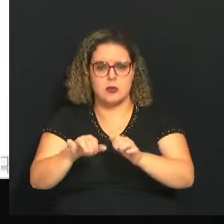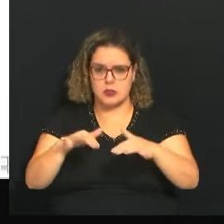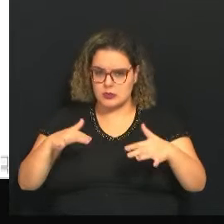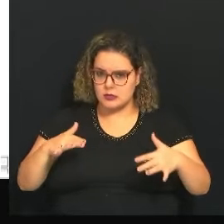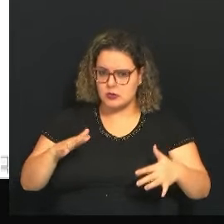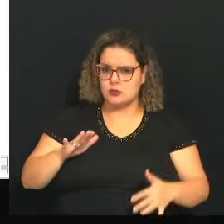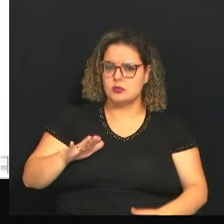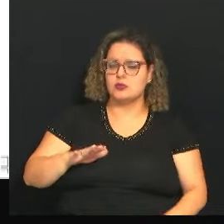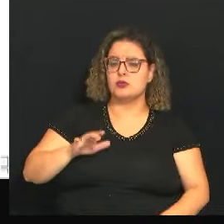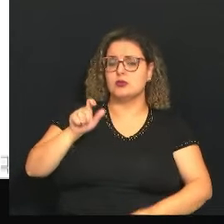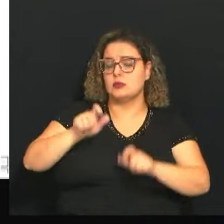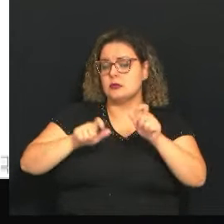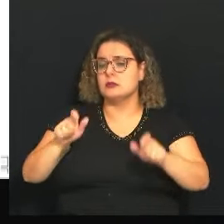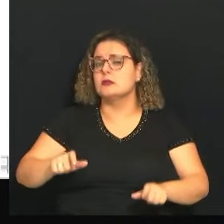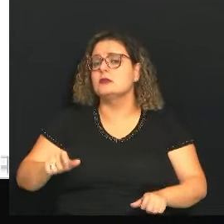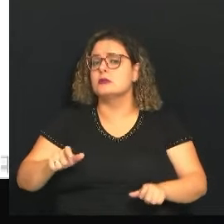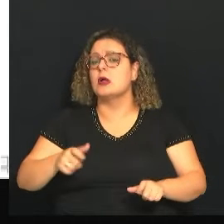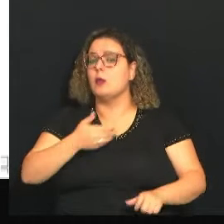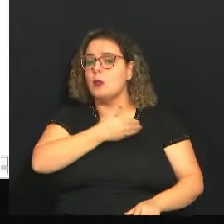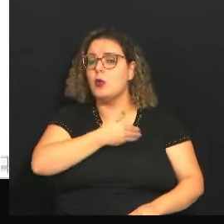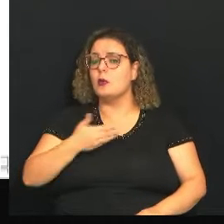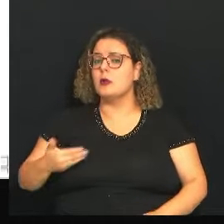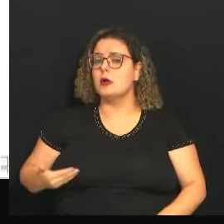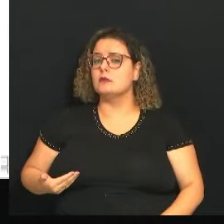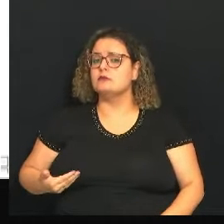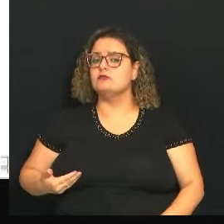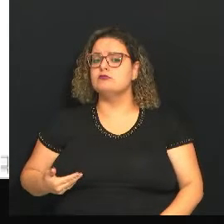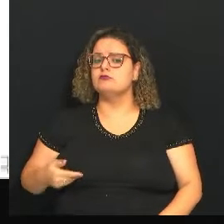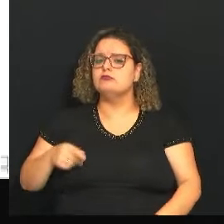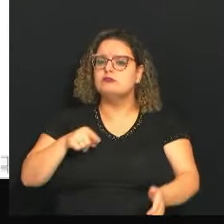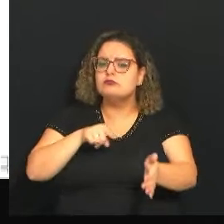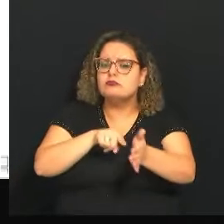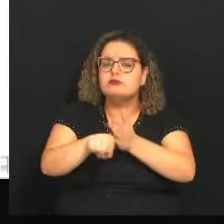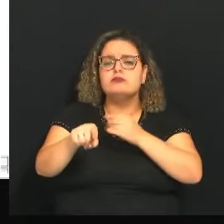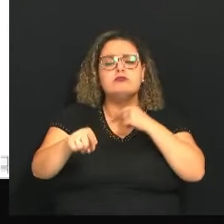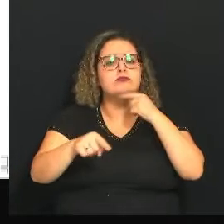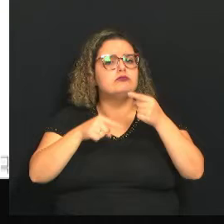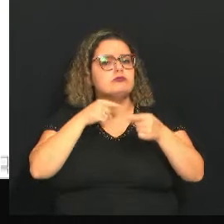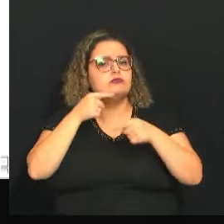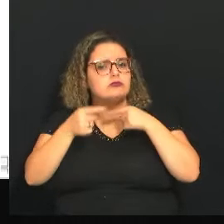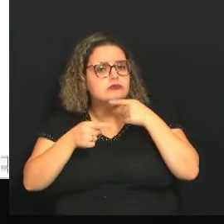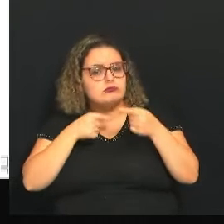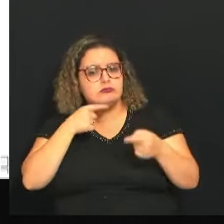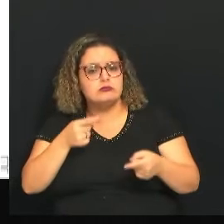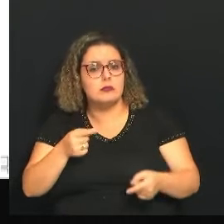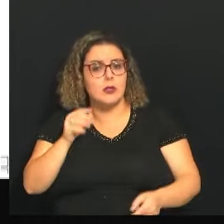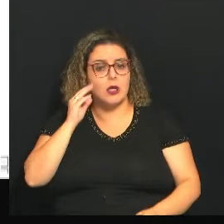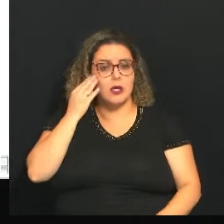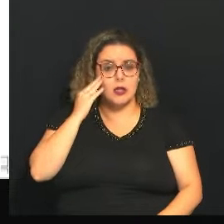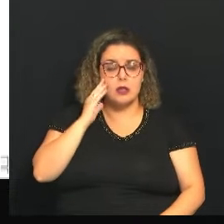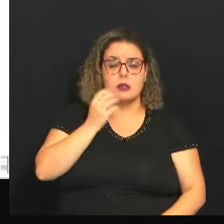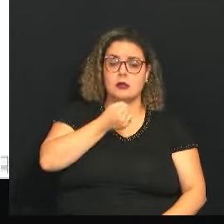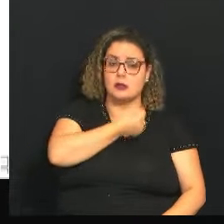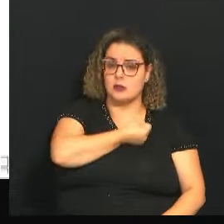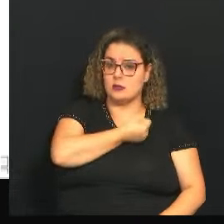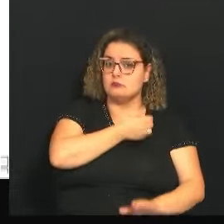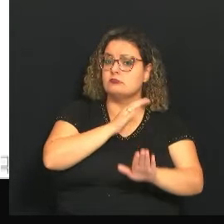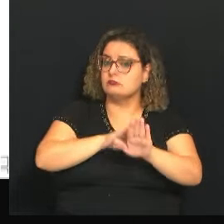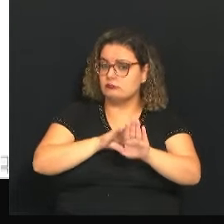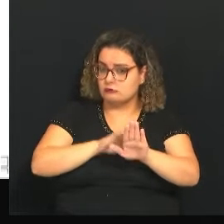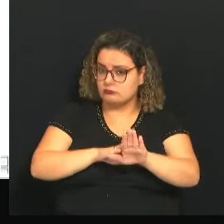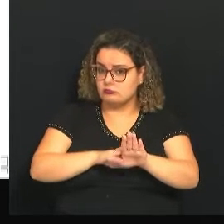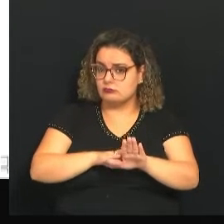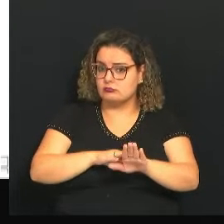que a audiência pública é para a gente tirar as dúvidas e entender os números ali, as ações, que a gente falava,